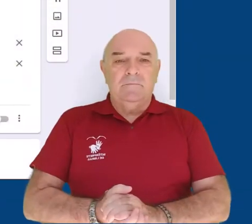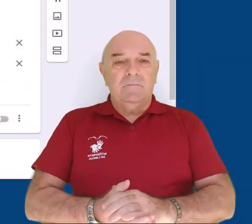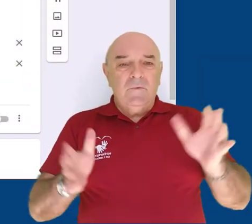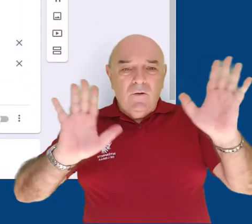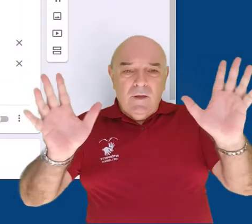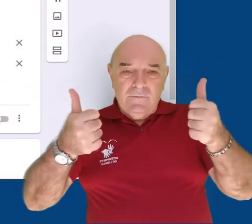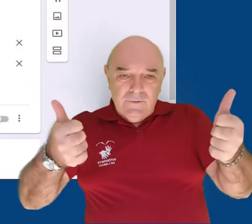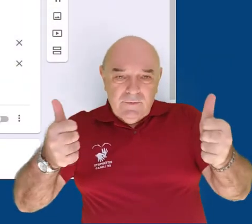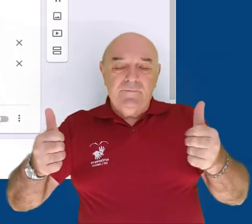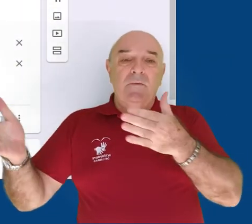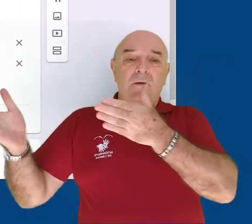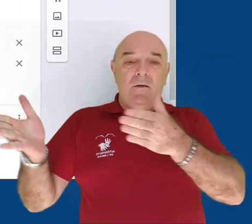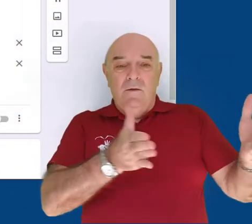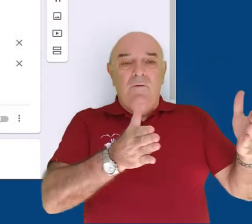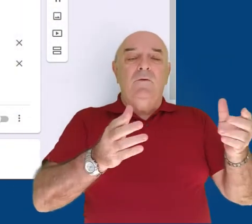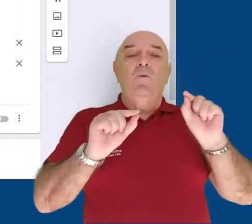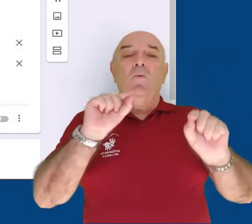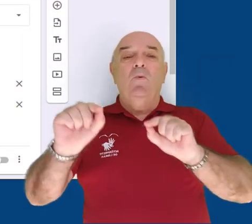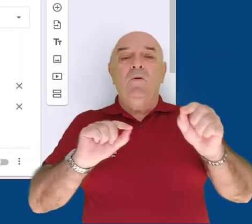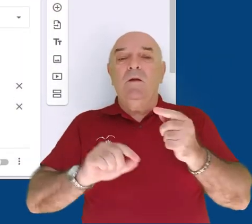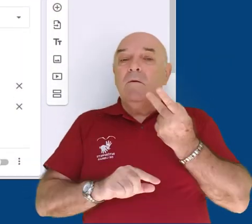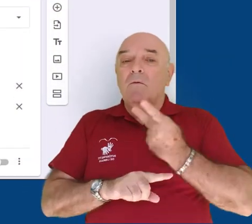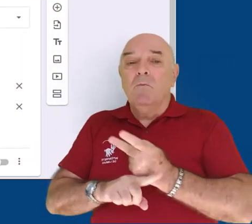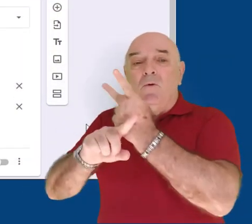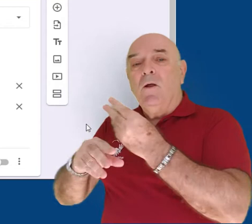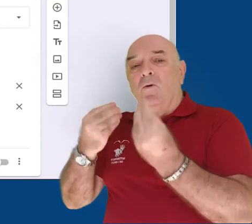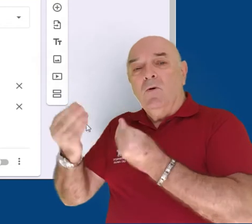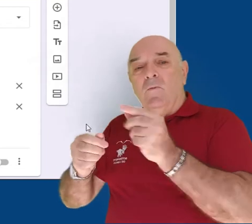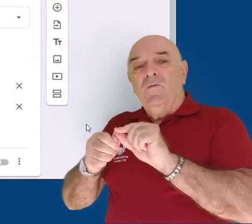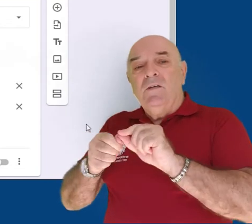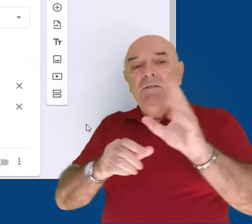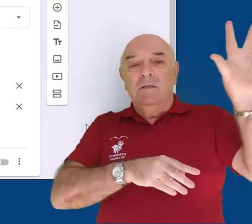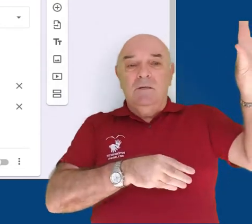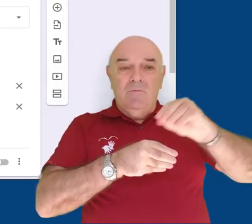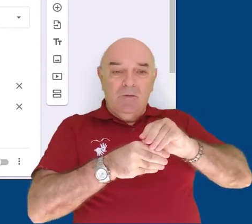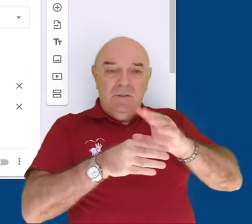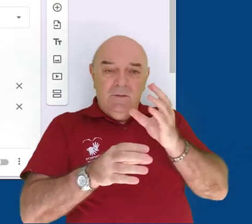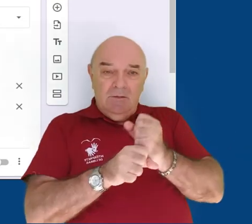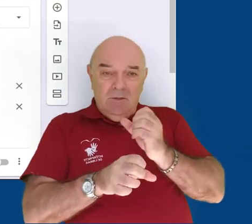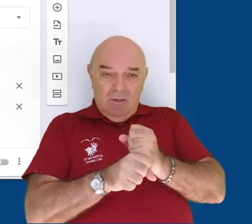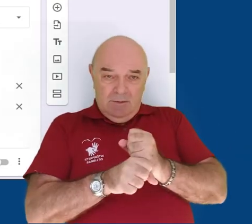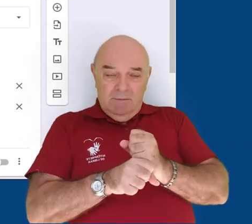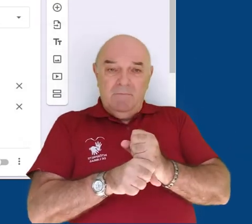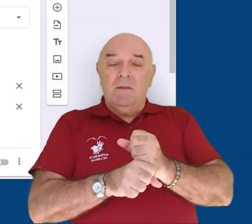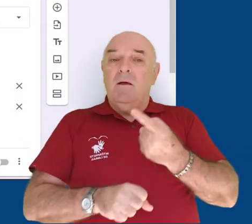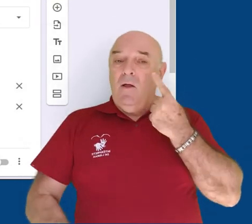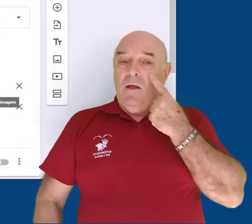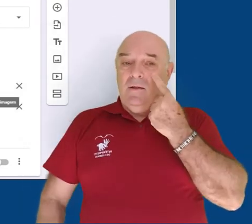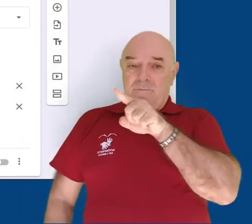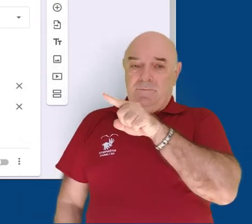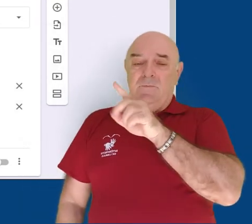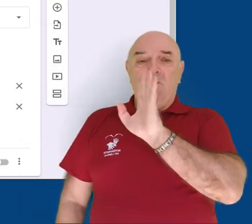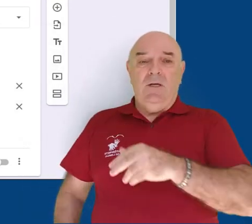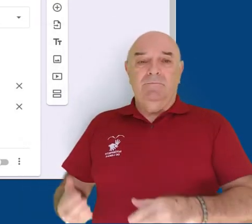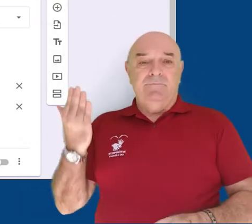o Olá pessoal Neste vídeo vamos misturar um pouco sobre a importação de notas do Google forma eu já começo com questionar aqui minha um momento estruturado